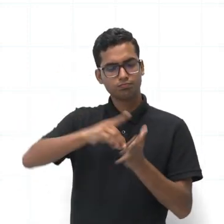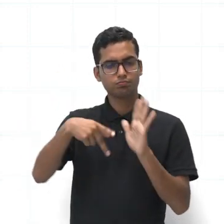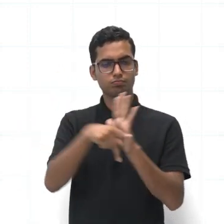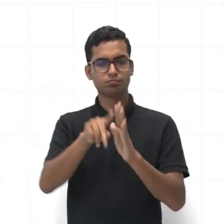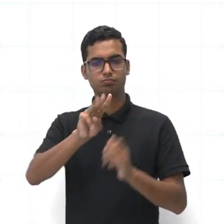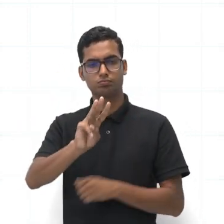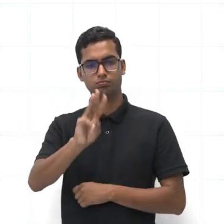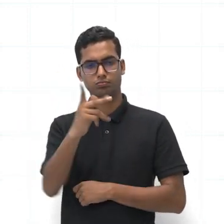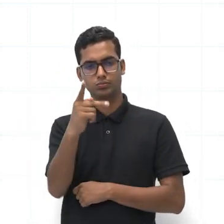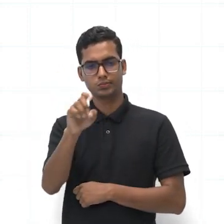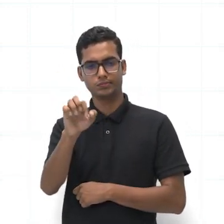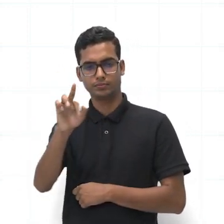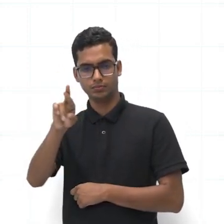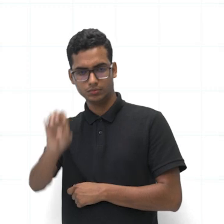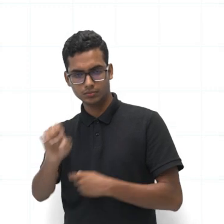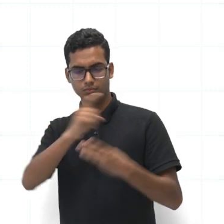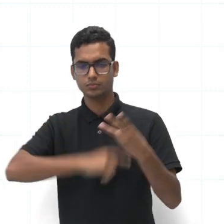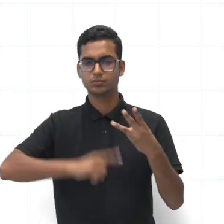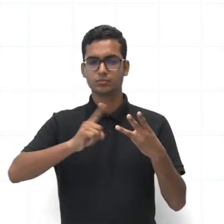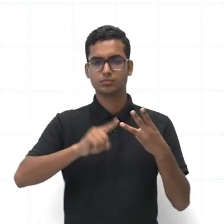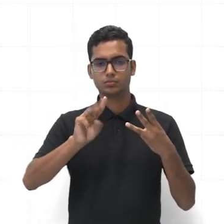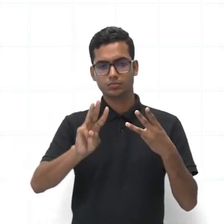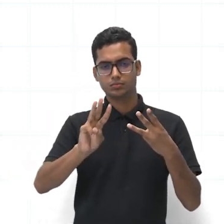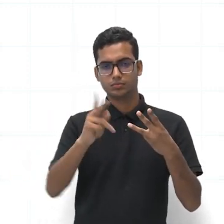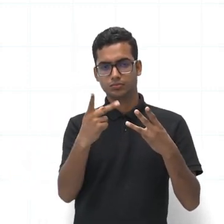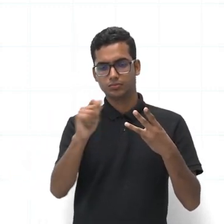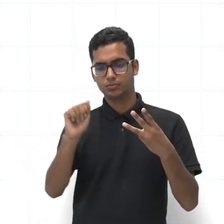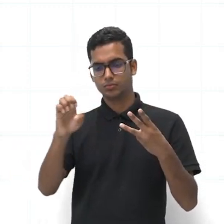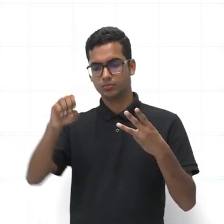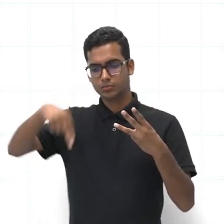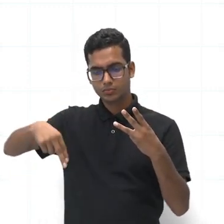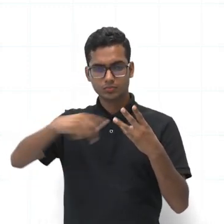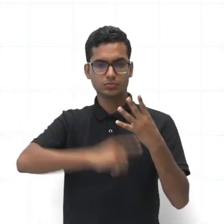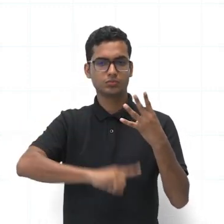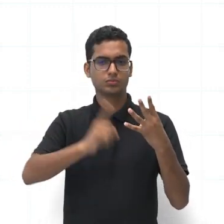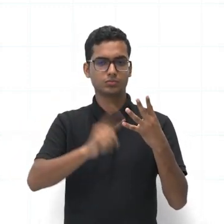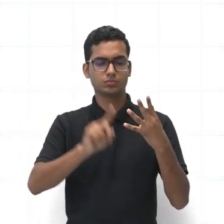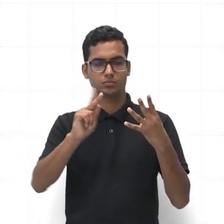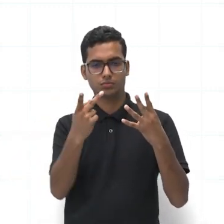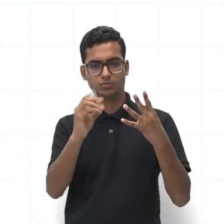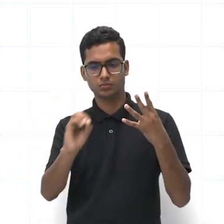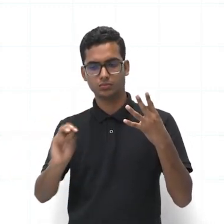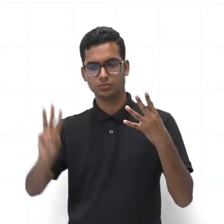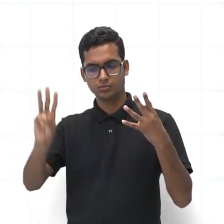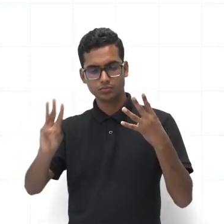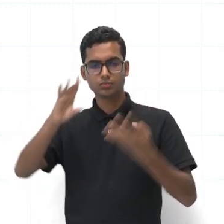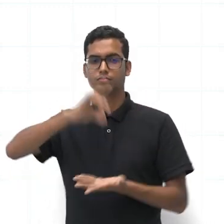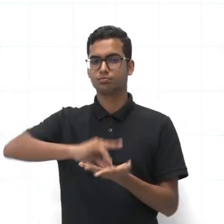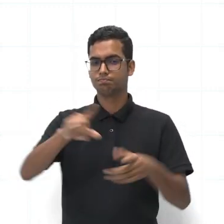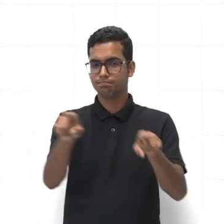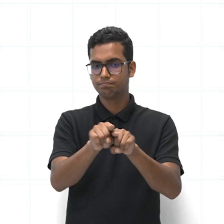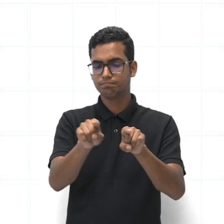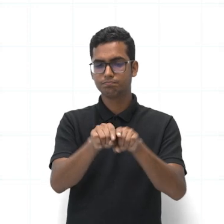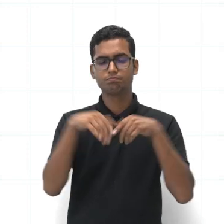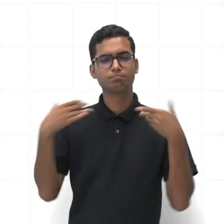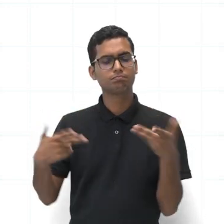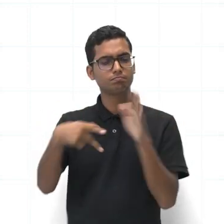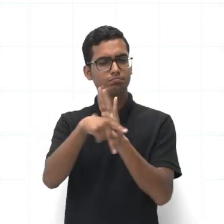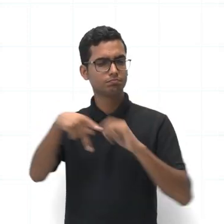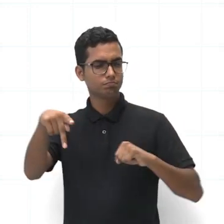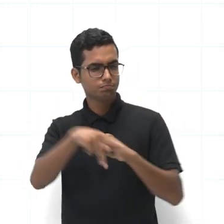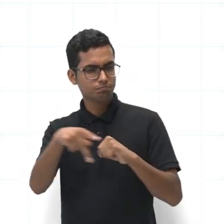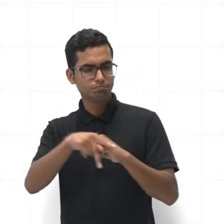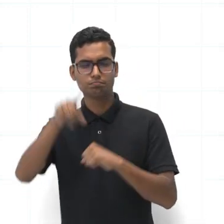E eu também tenho when e how. When e how. Vamos ver qual é o pronome interrogativo